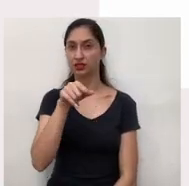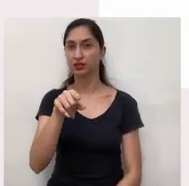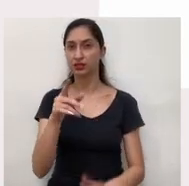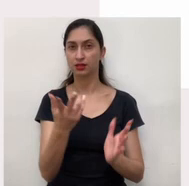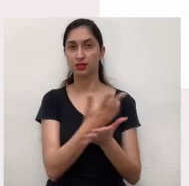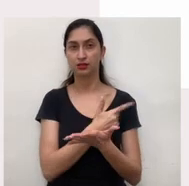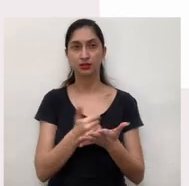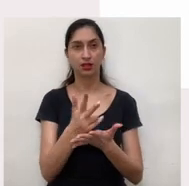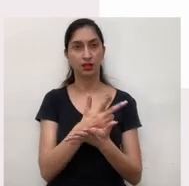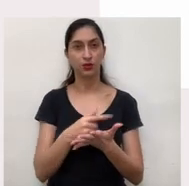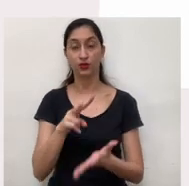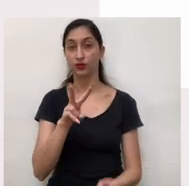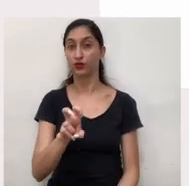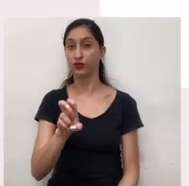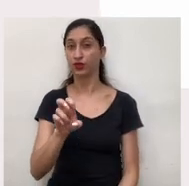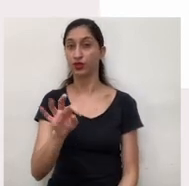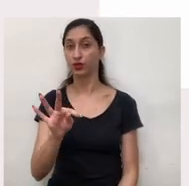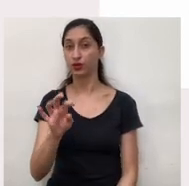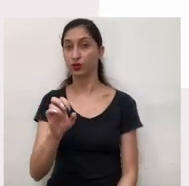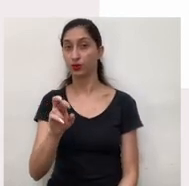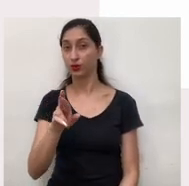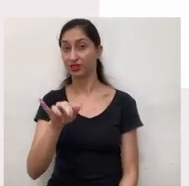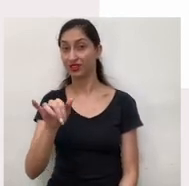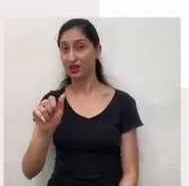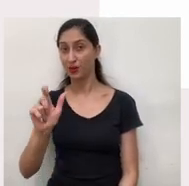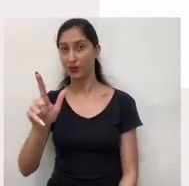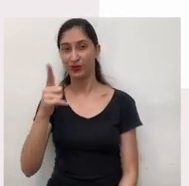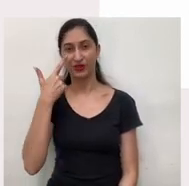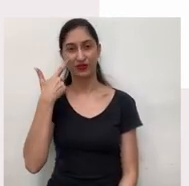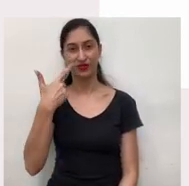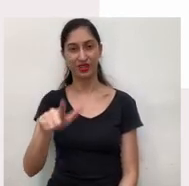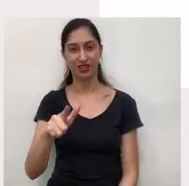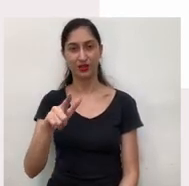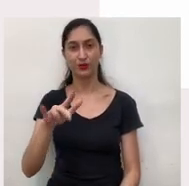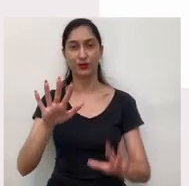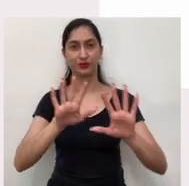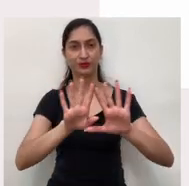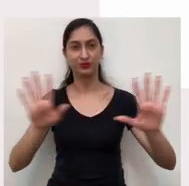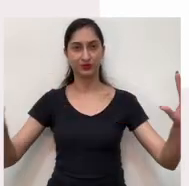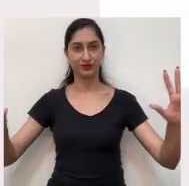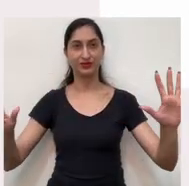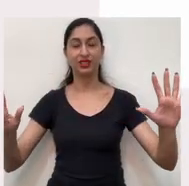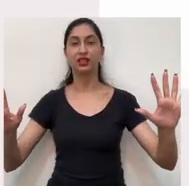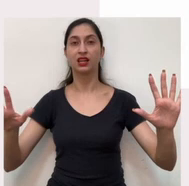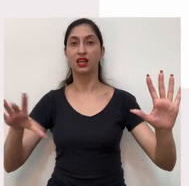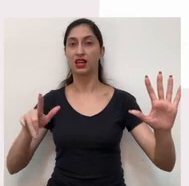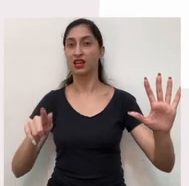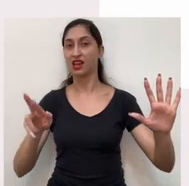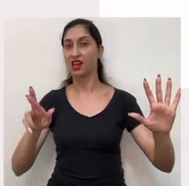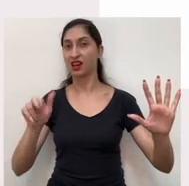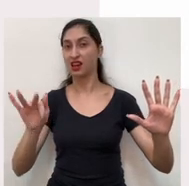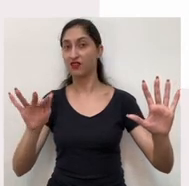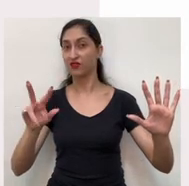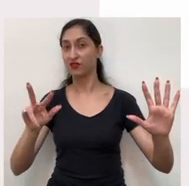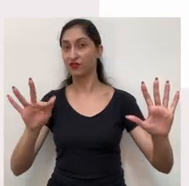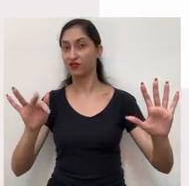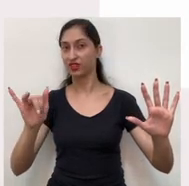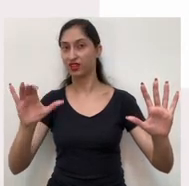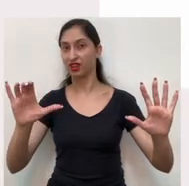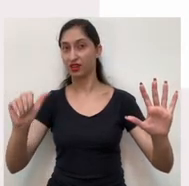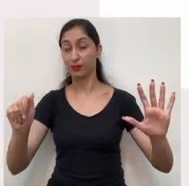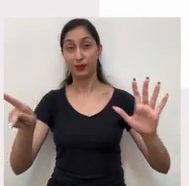desenho vetorial, né? Essa camada gráfica que está na própria cidade, né? E que